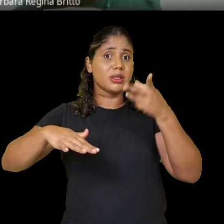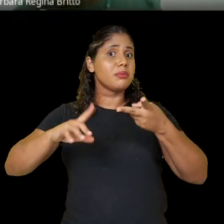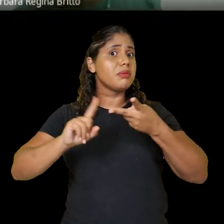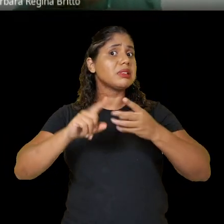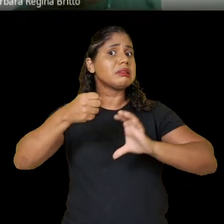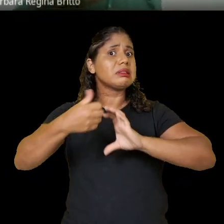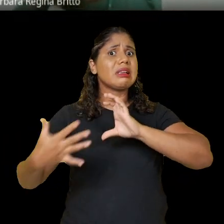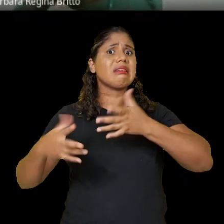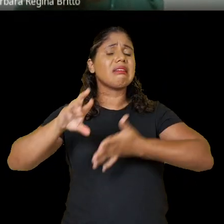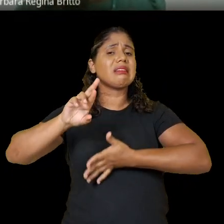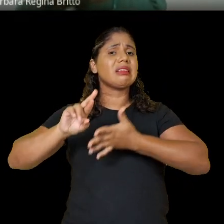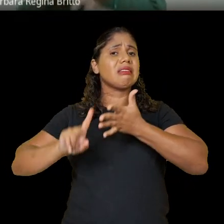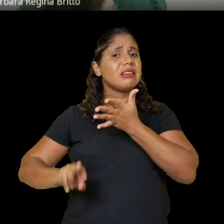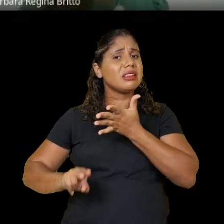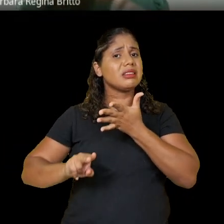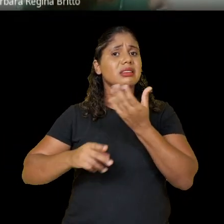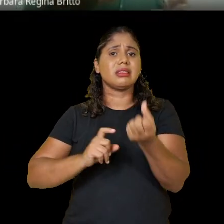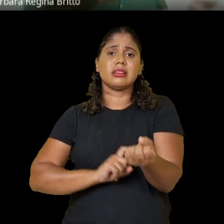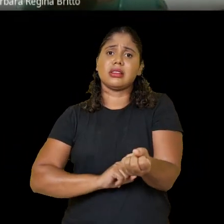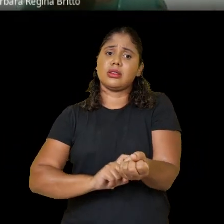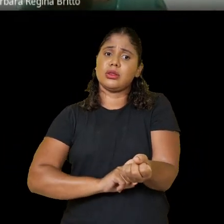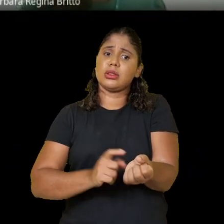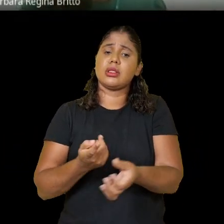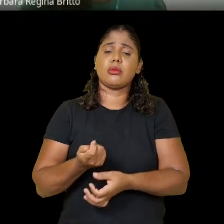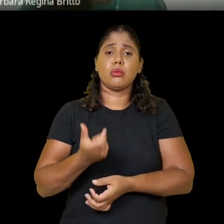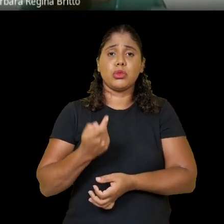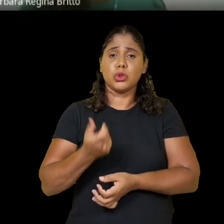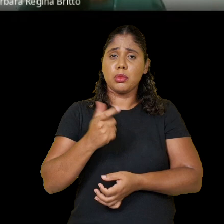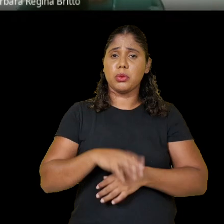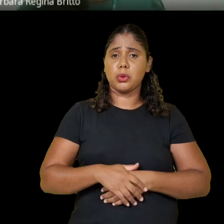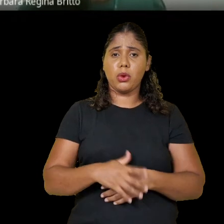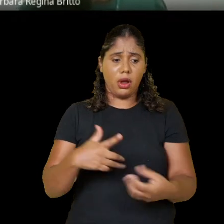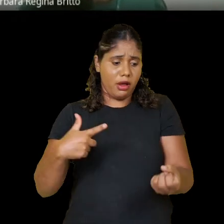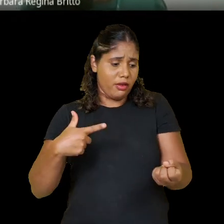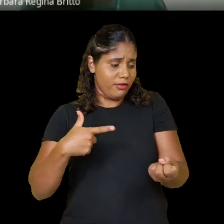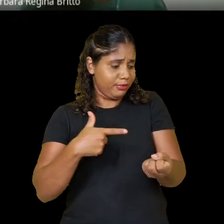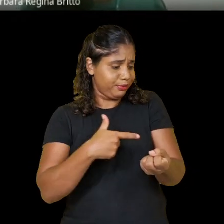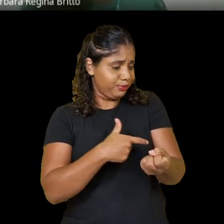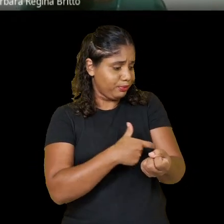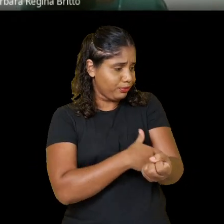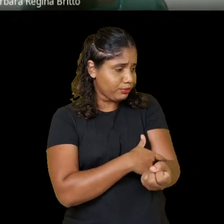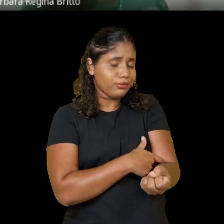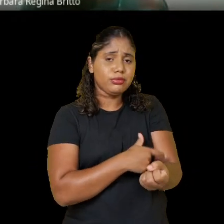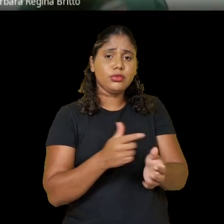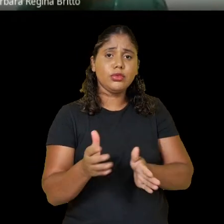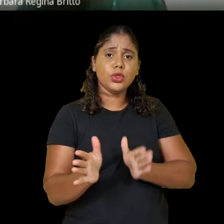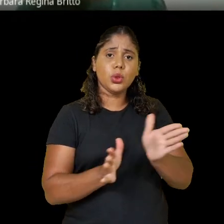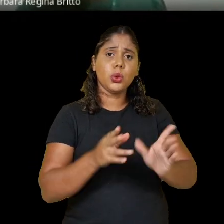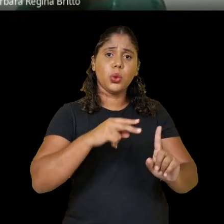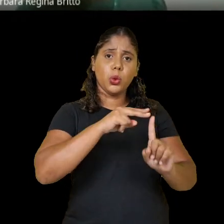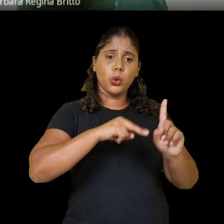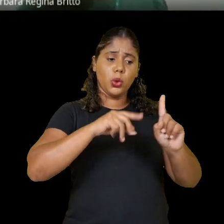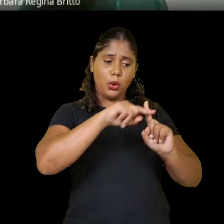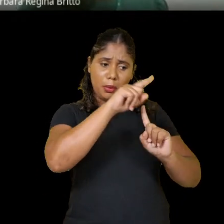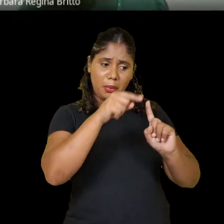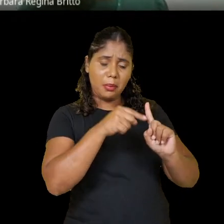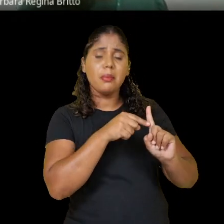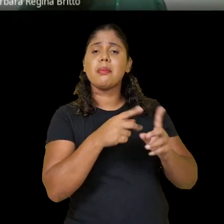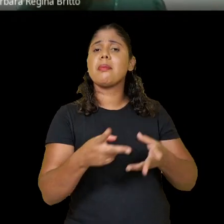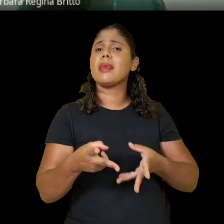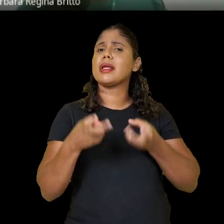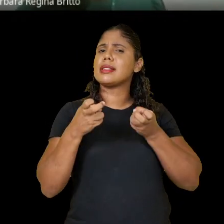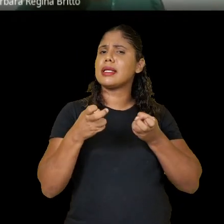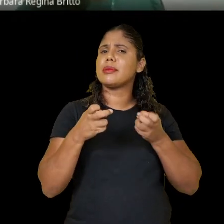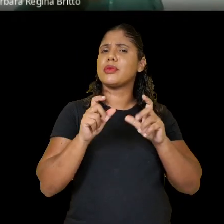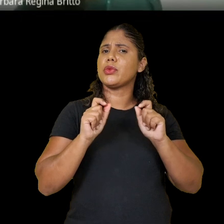componentes sanguíneos. E aí, quando se faz um hemograma, né, no pré-natal, vai perceber uma anemia fisiológica